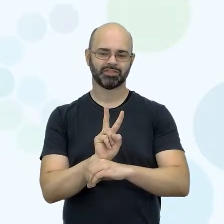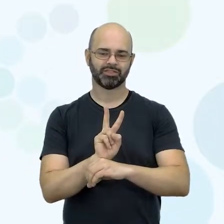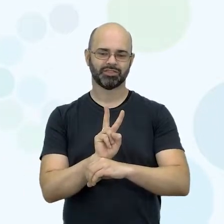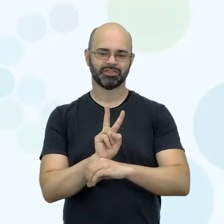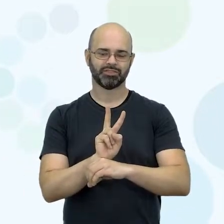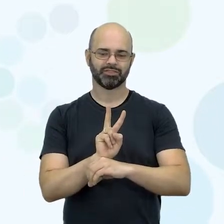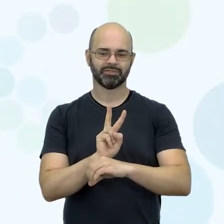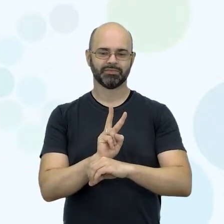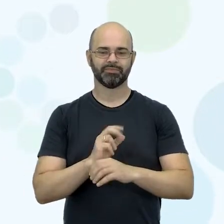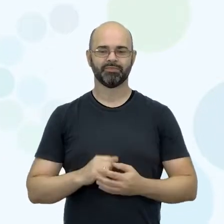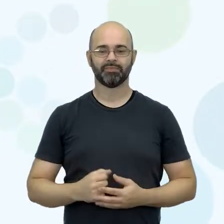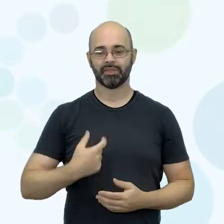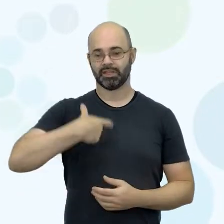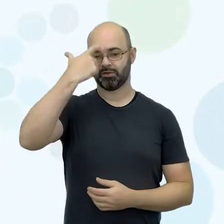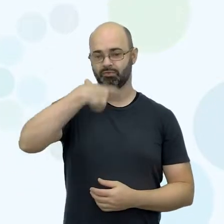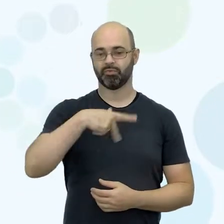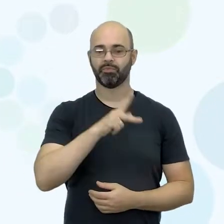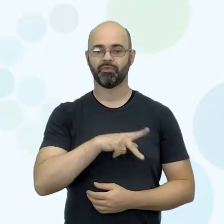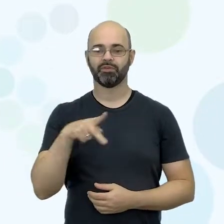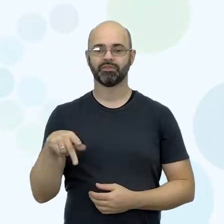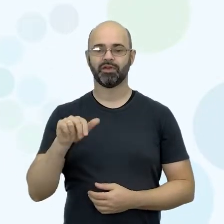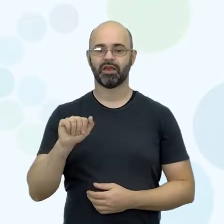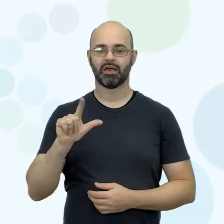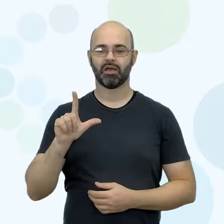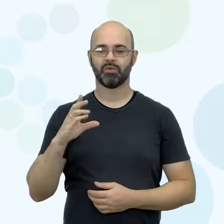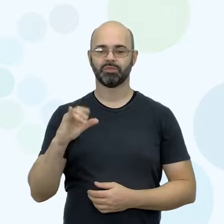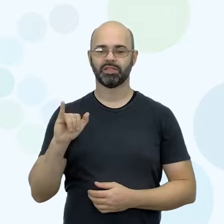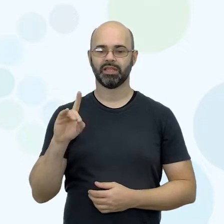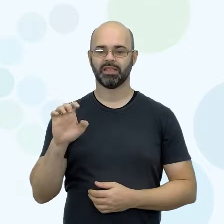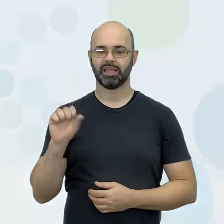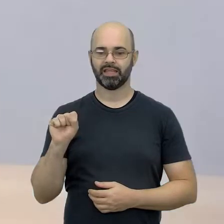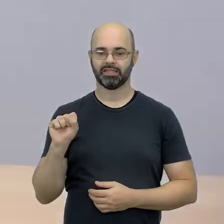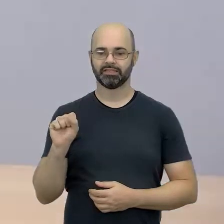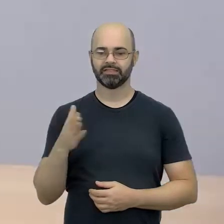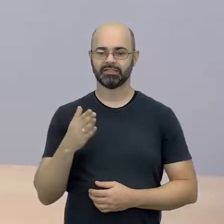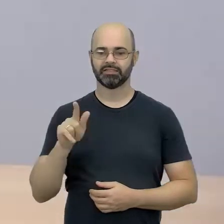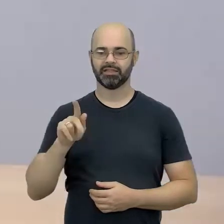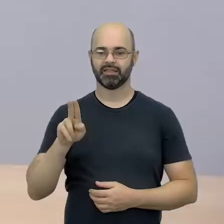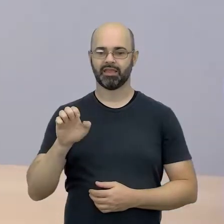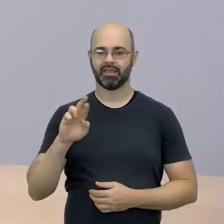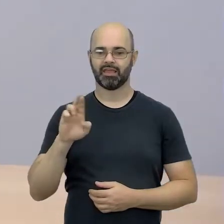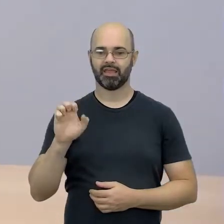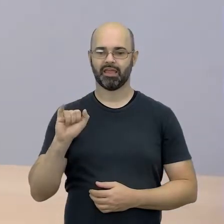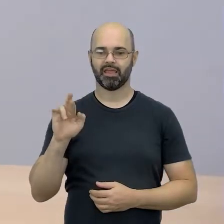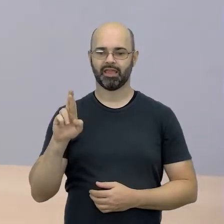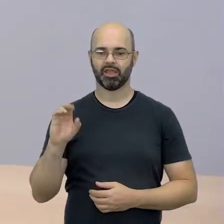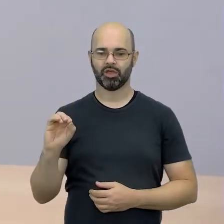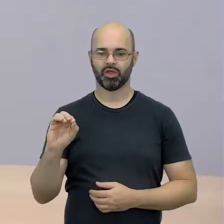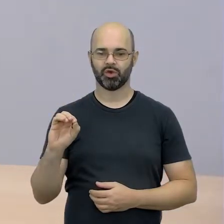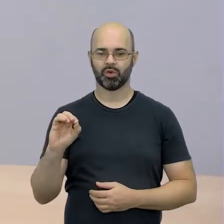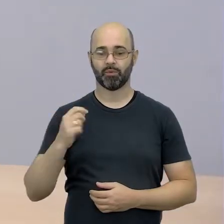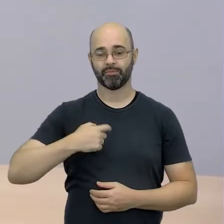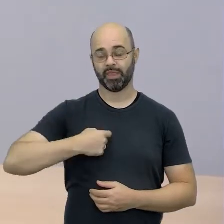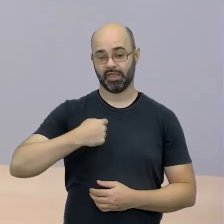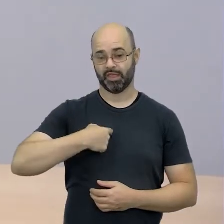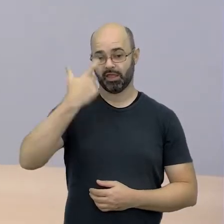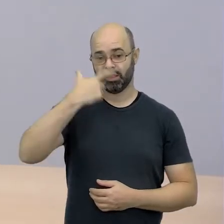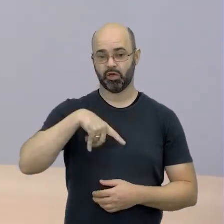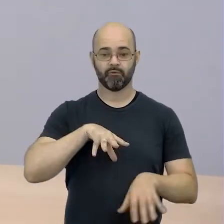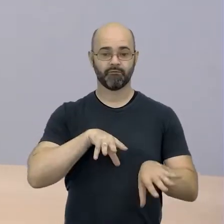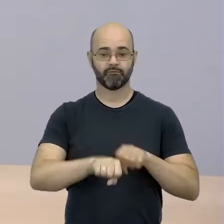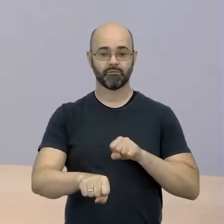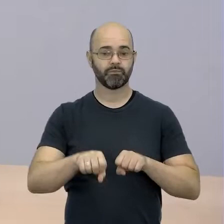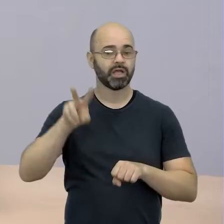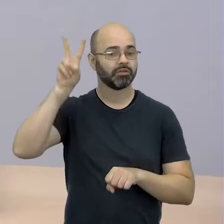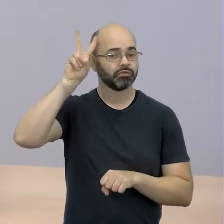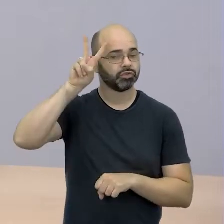o professor Alcides Guerreiro, a minha formação é em História, mas como você sabe, nessa